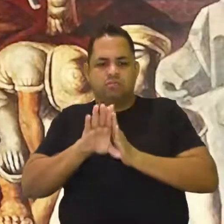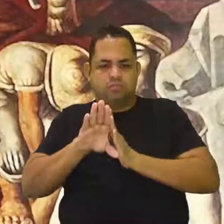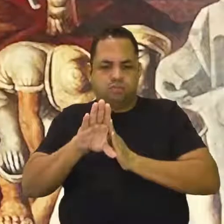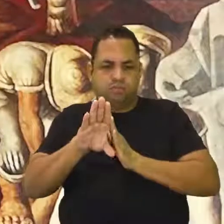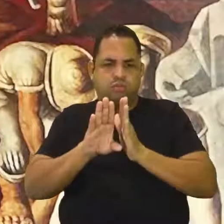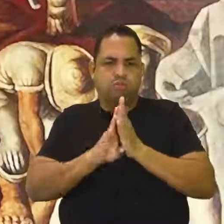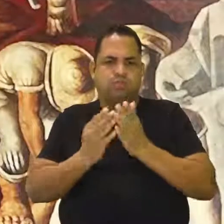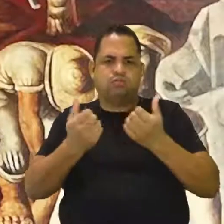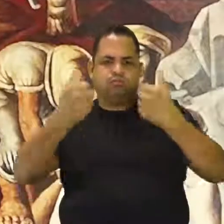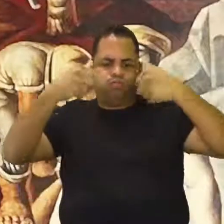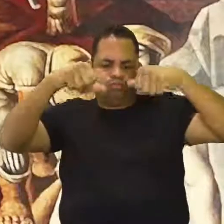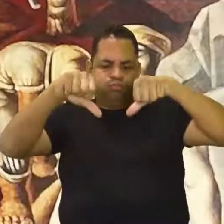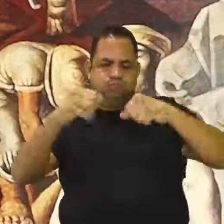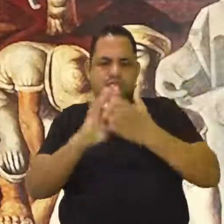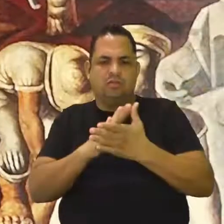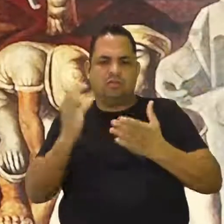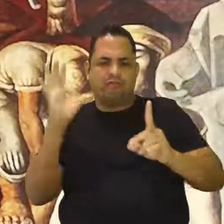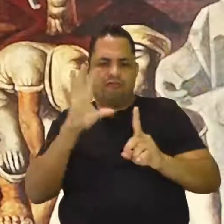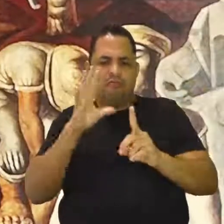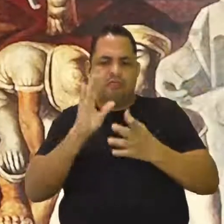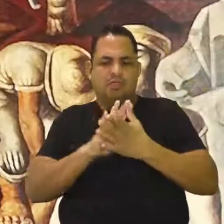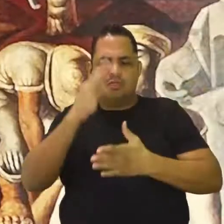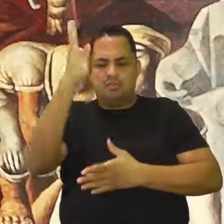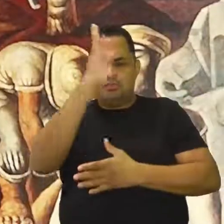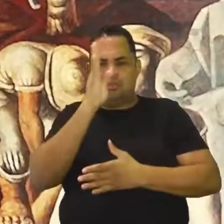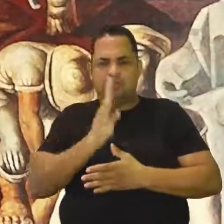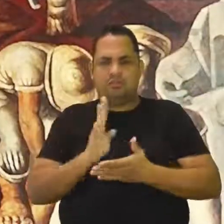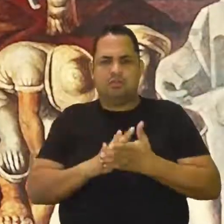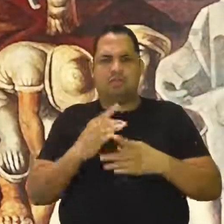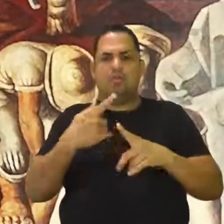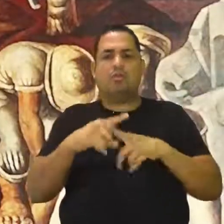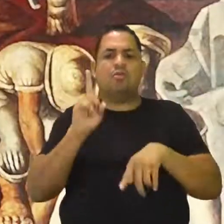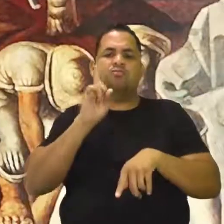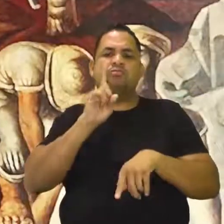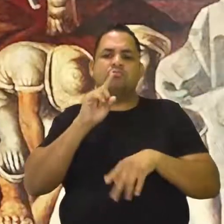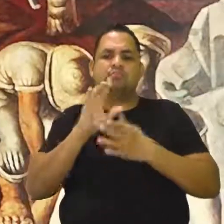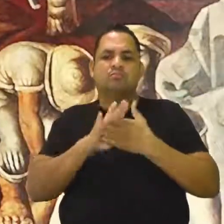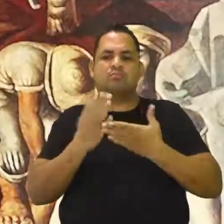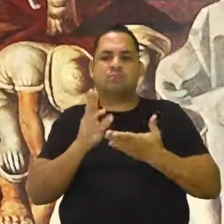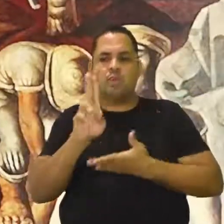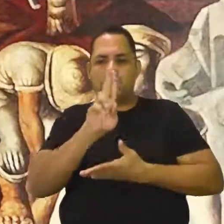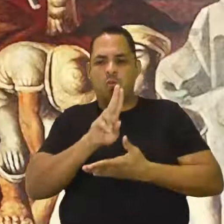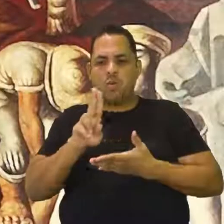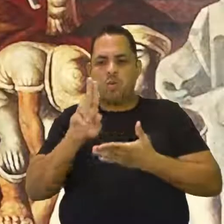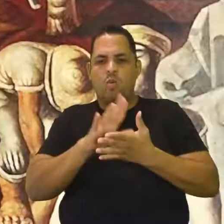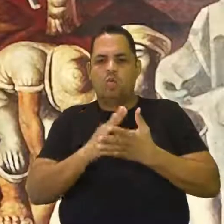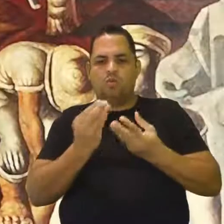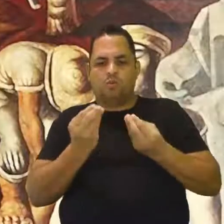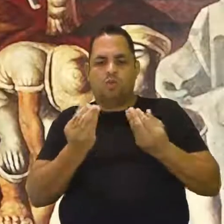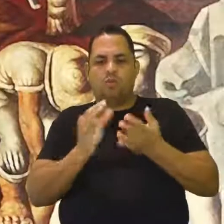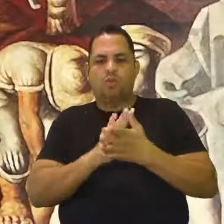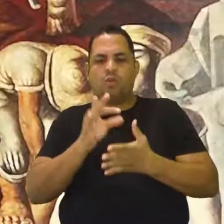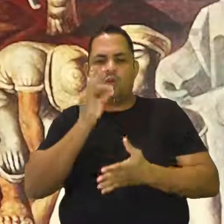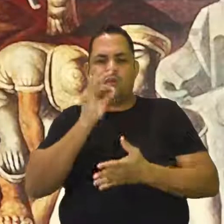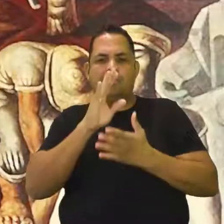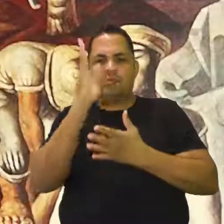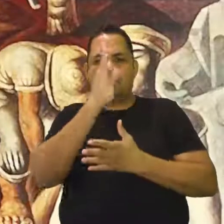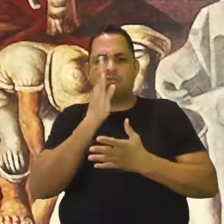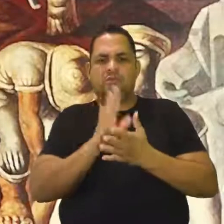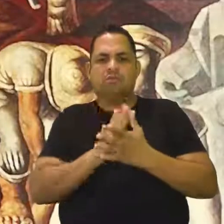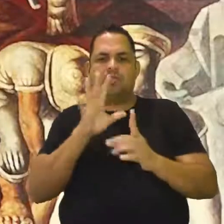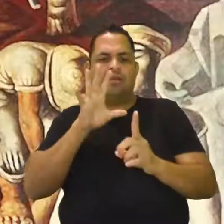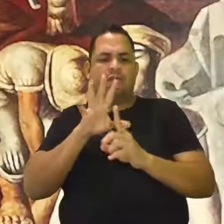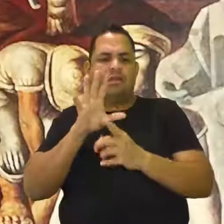York, ela vai afetar diretamente ao Brasil, porque os Estados Unidos era grande consumidor do café brasileiro. E ela